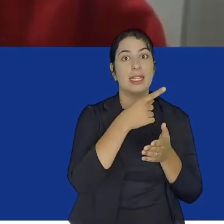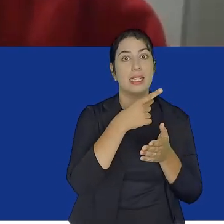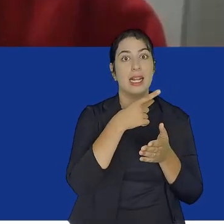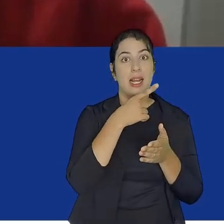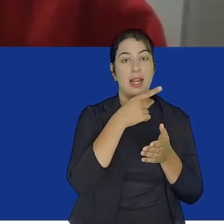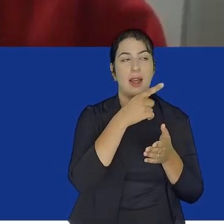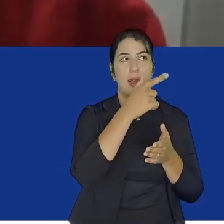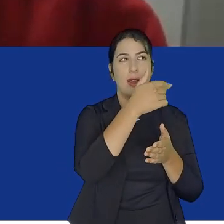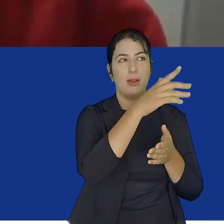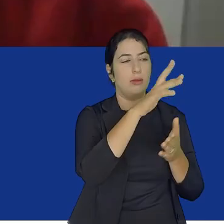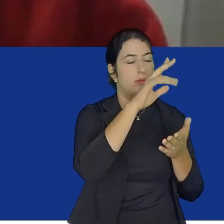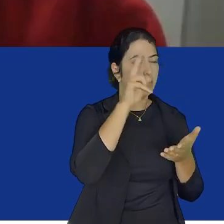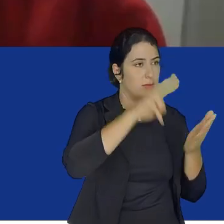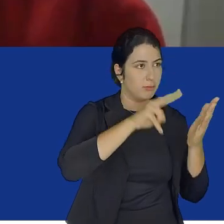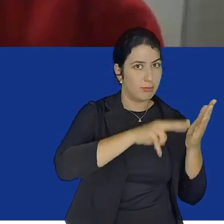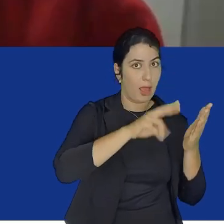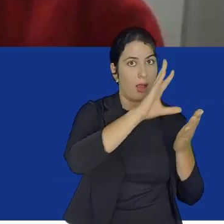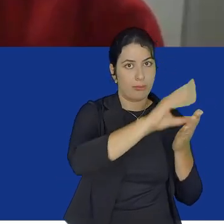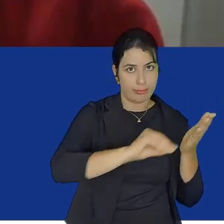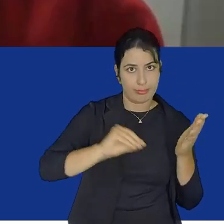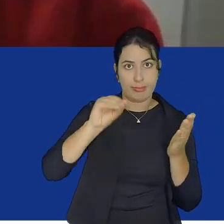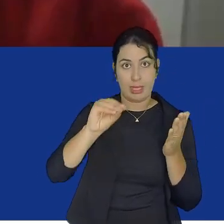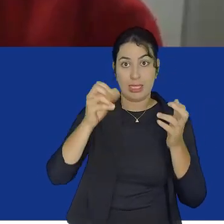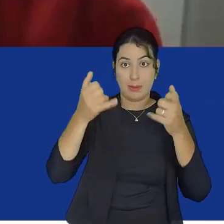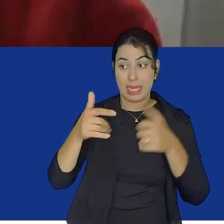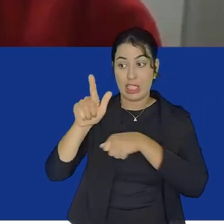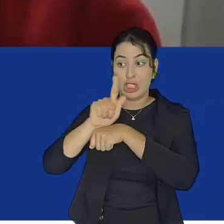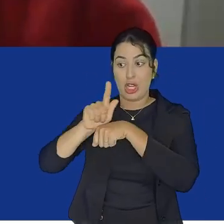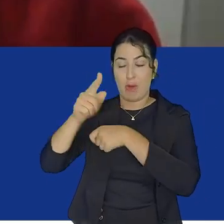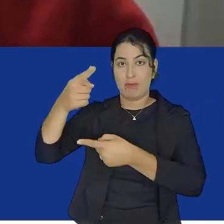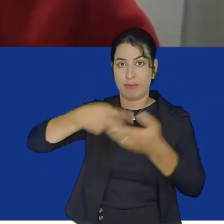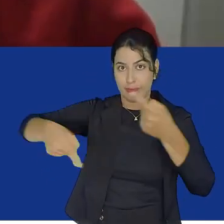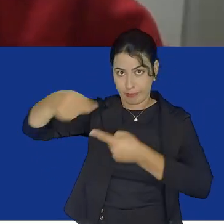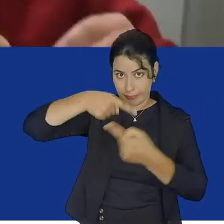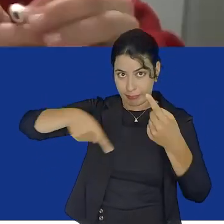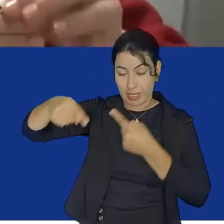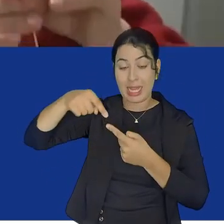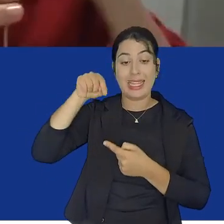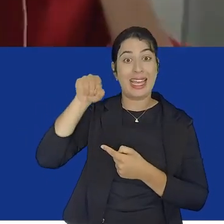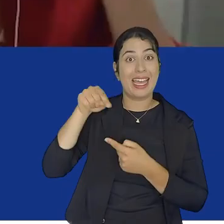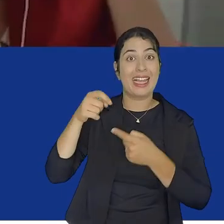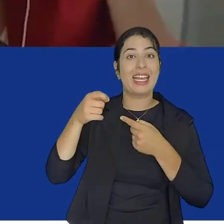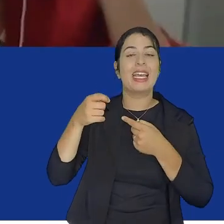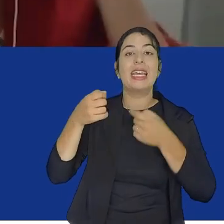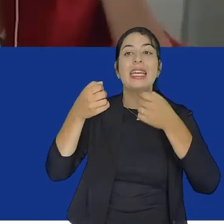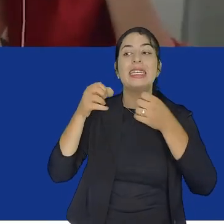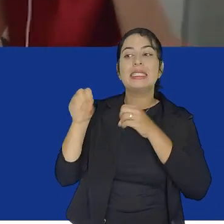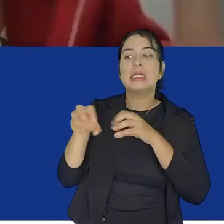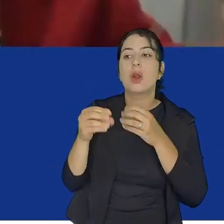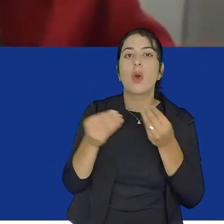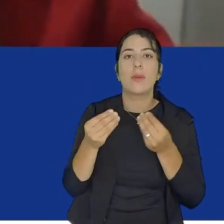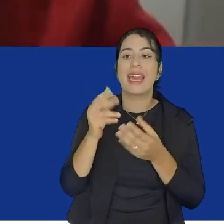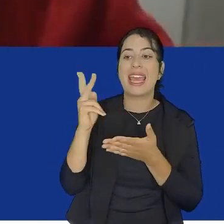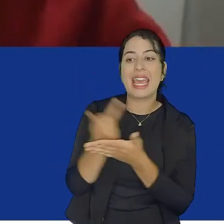respeito, que ele fala da gestão por cooperação, e nessa gestão por cooperação ele ensina a fazer a gestão do erro. O erro